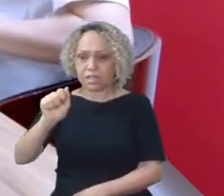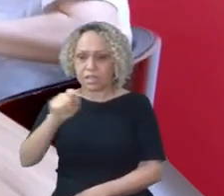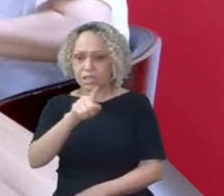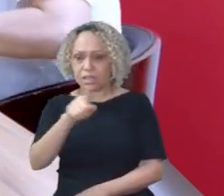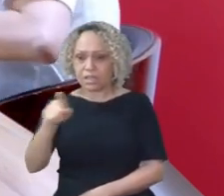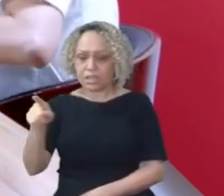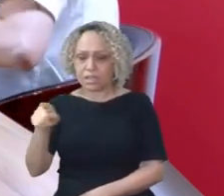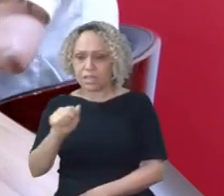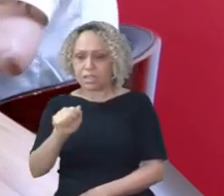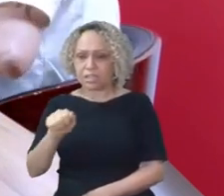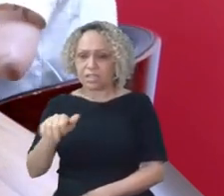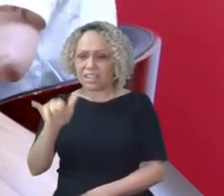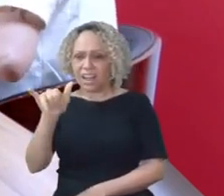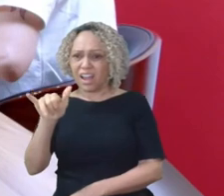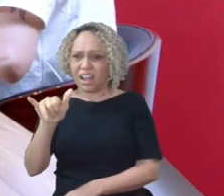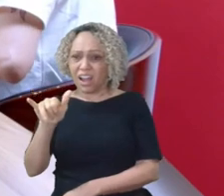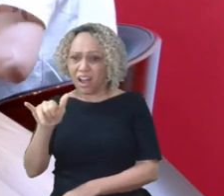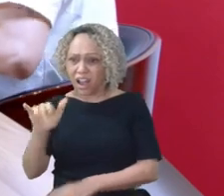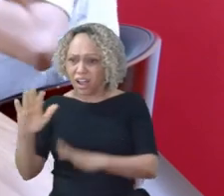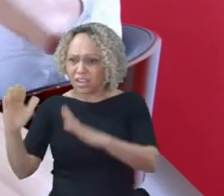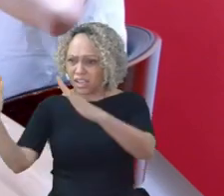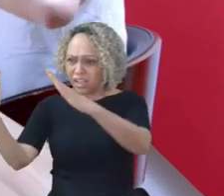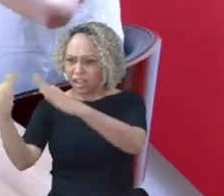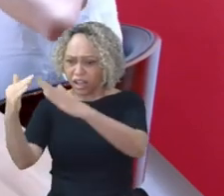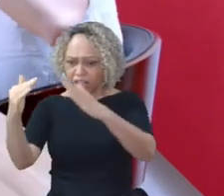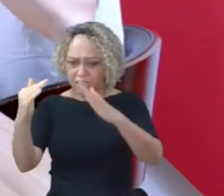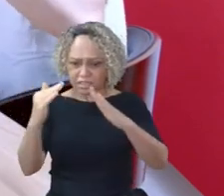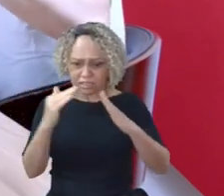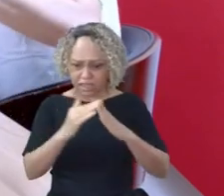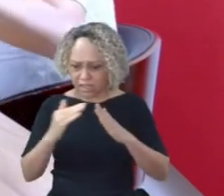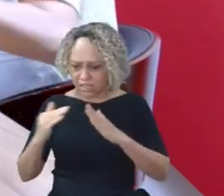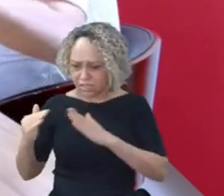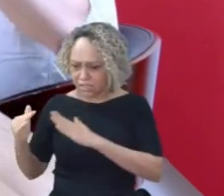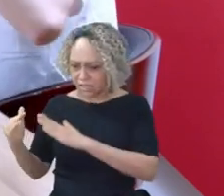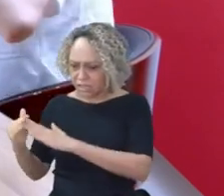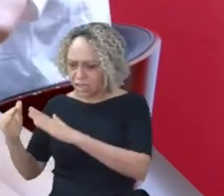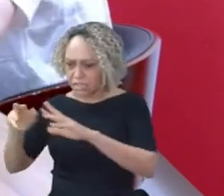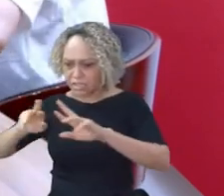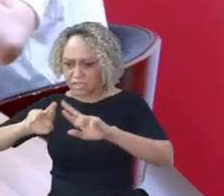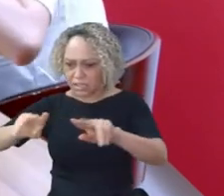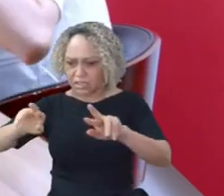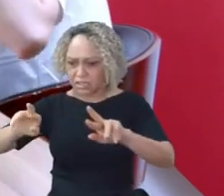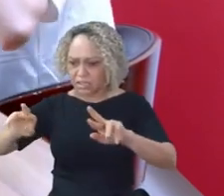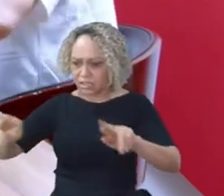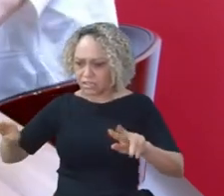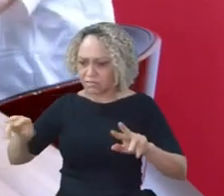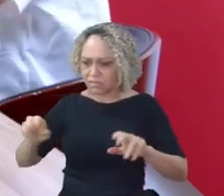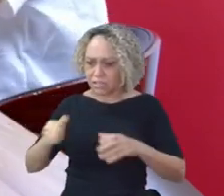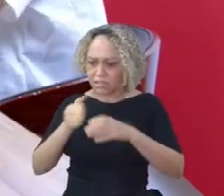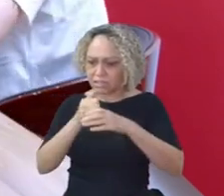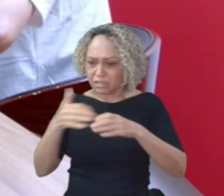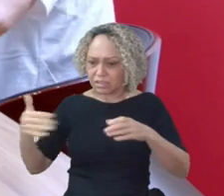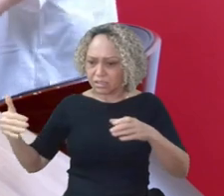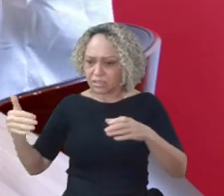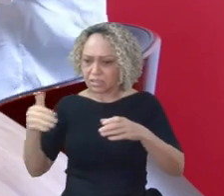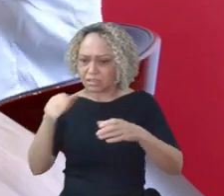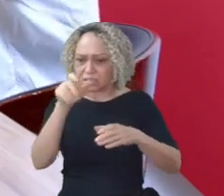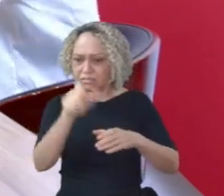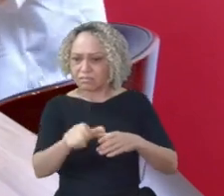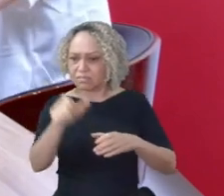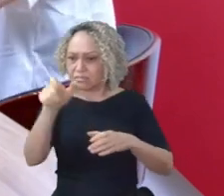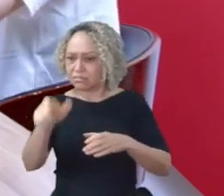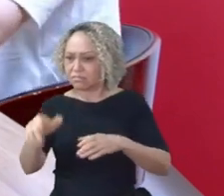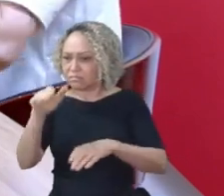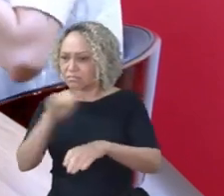casas, com os diferentes povos. Sim. Então, cada um tem as suas características, o seu jeito, a